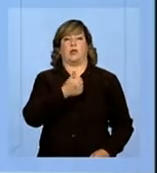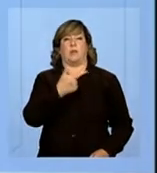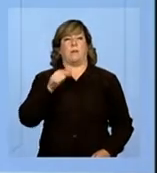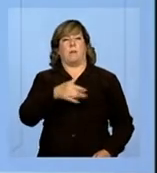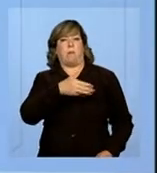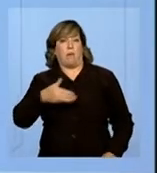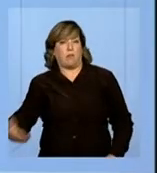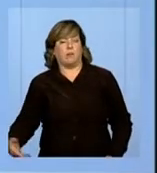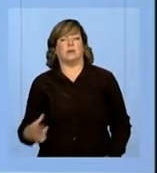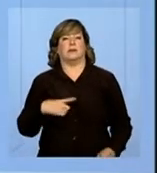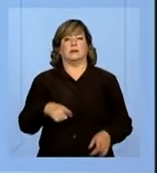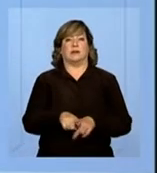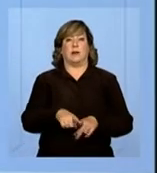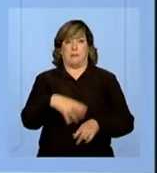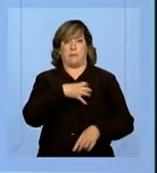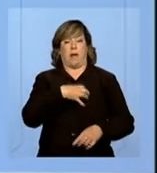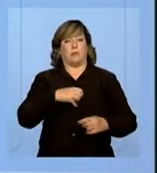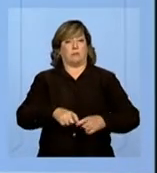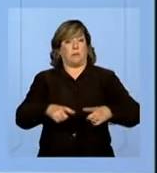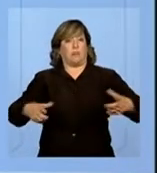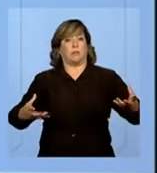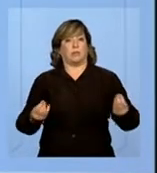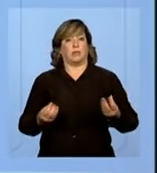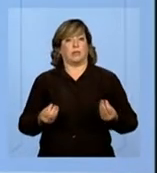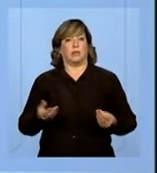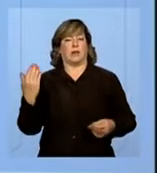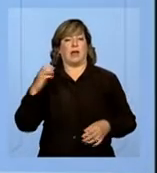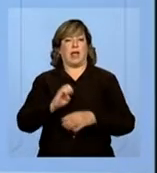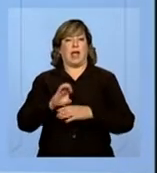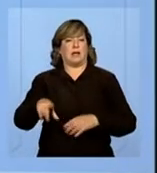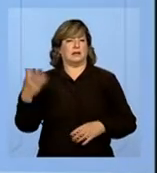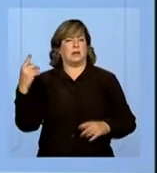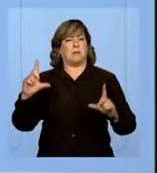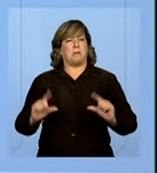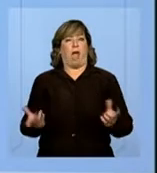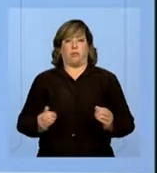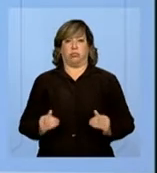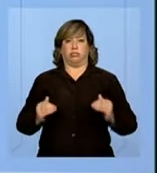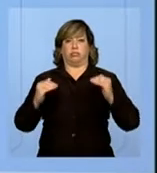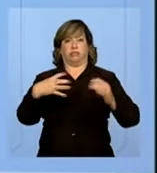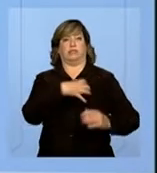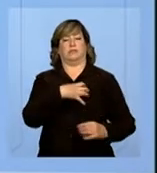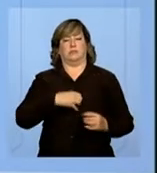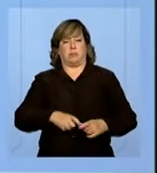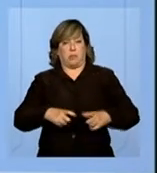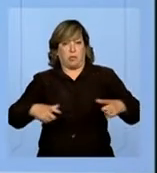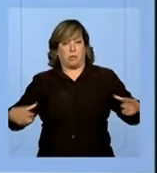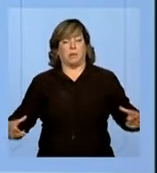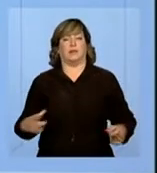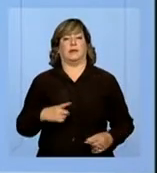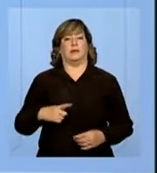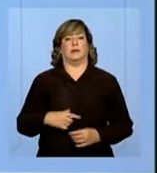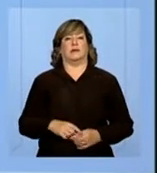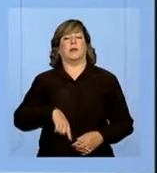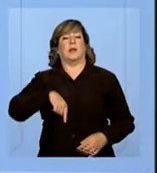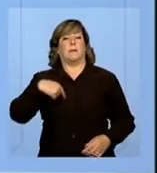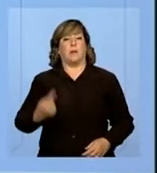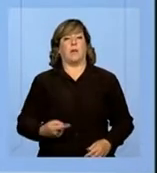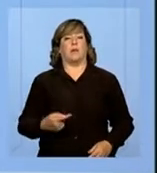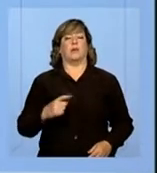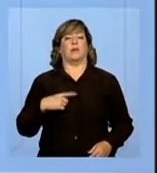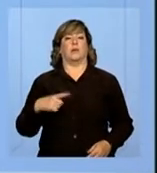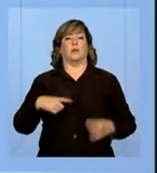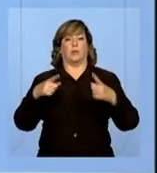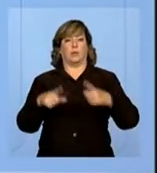12.459 a Bahia cresceu muito eram os estados que tinham as piores ofertas ou uma forte expansão na Bahia o Rio Grande do